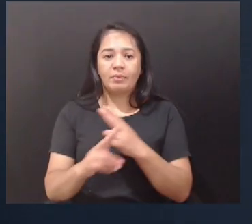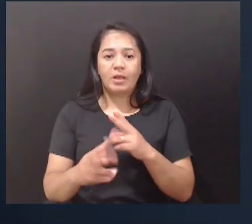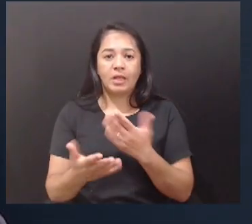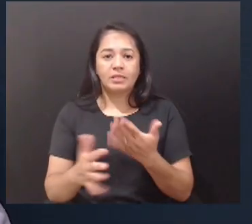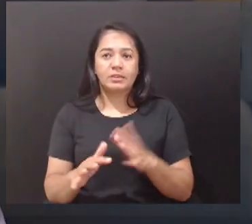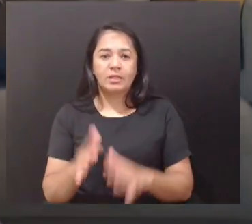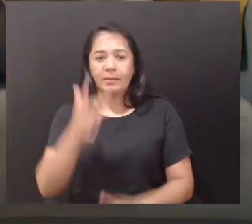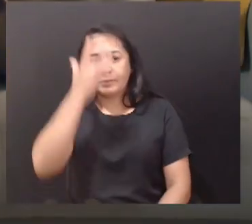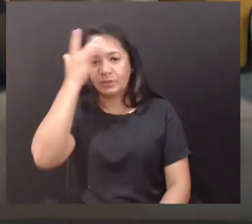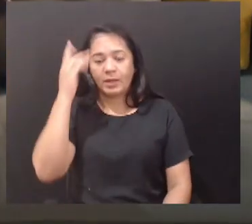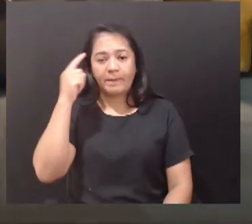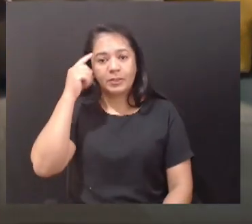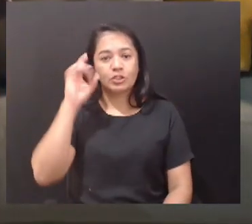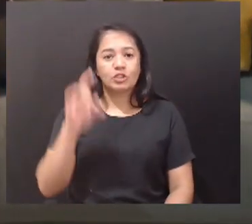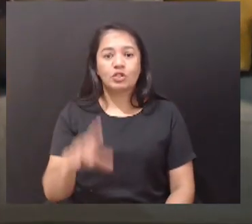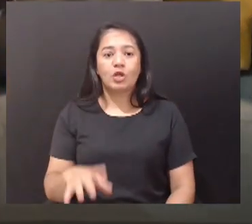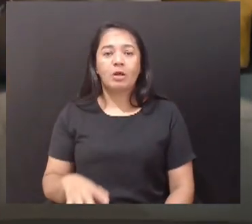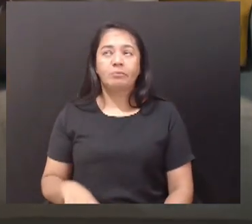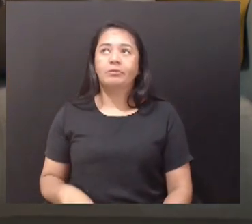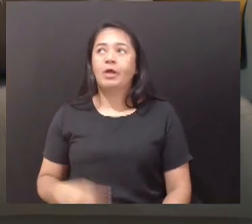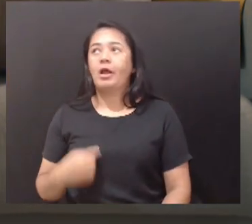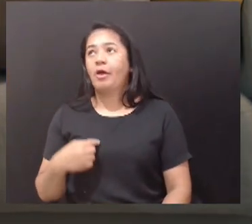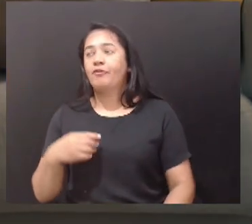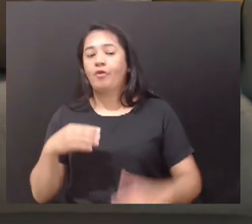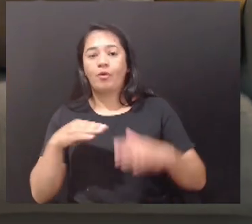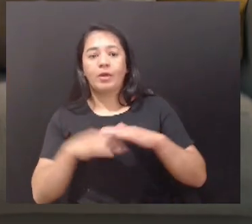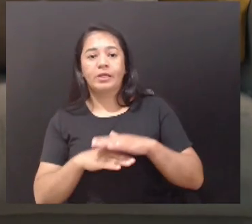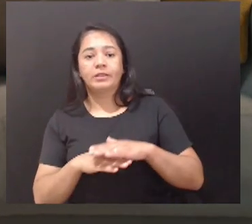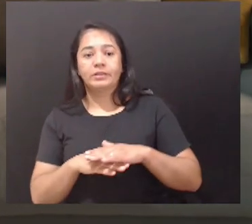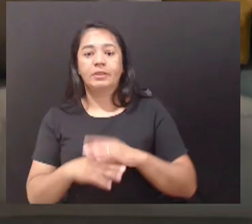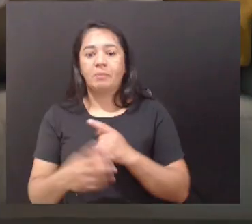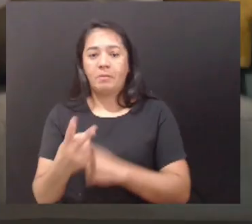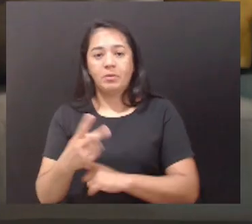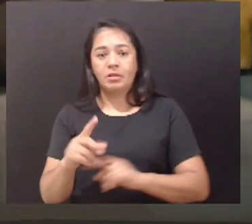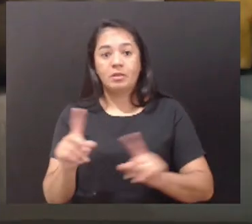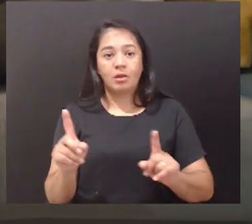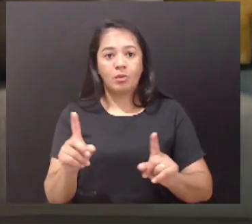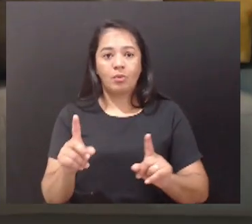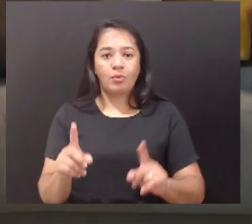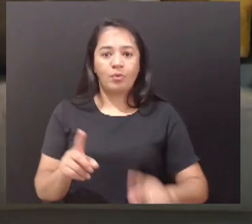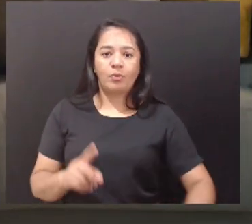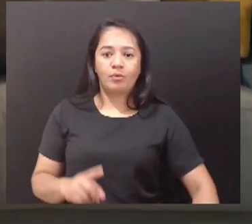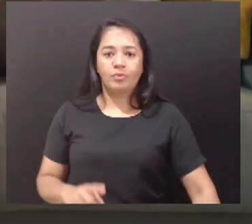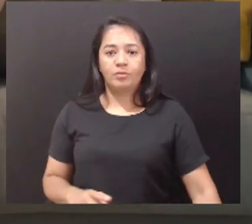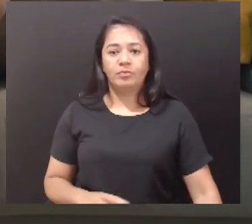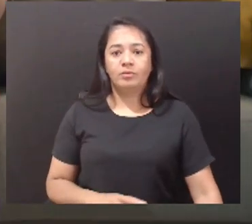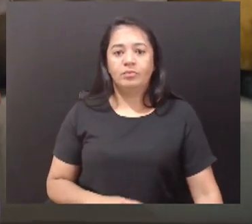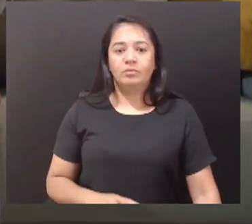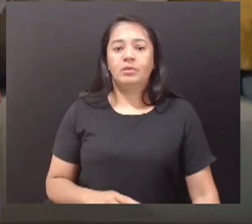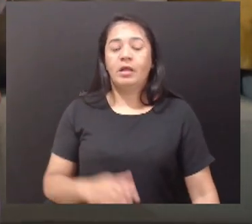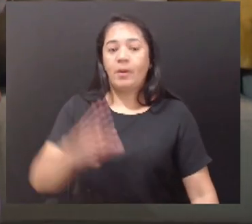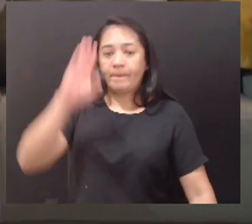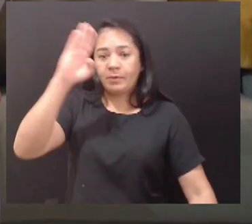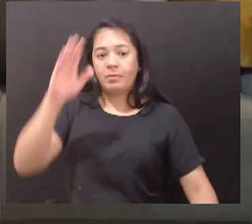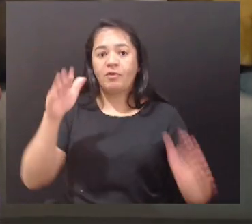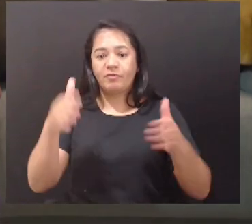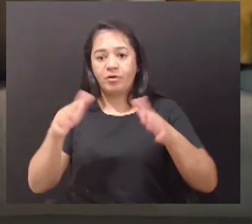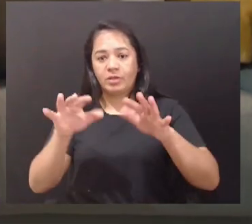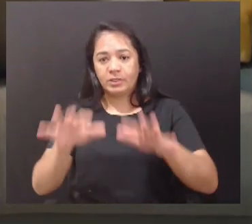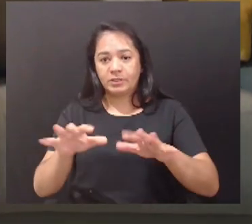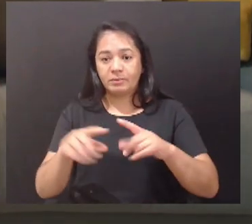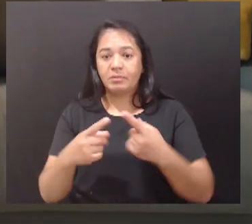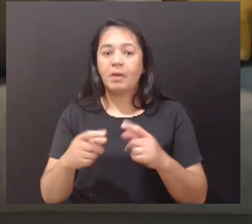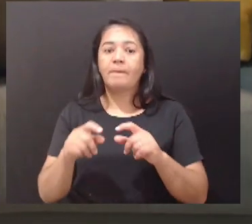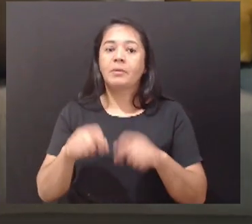nesse caso de, eu vou ter uma reserva só para me proteger. Ela realmente, o principal foco dela é esse, mas ela também pode